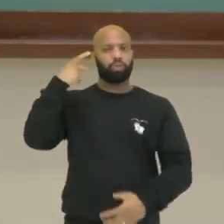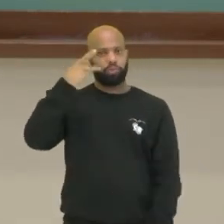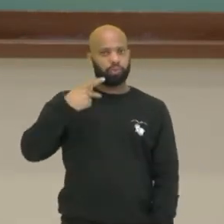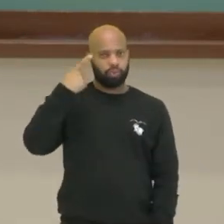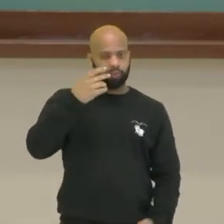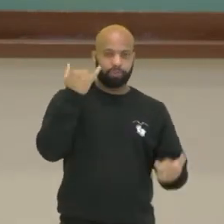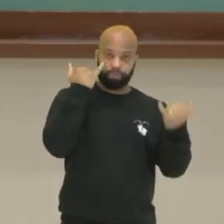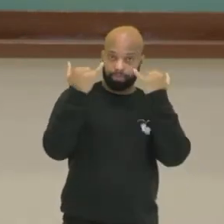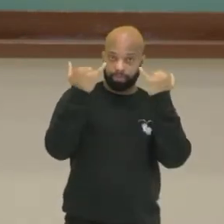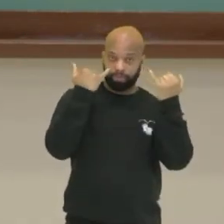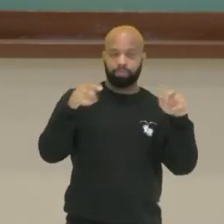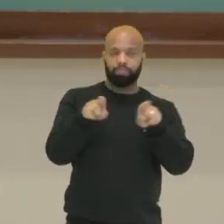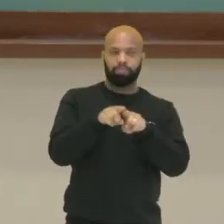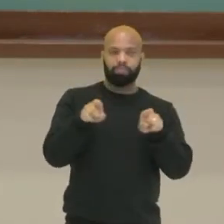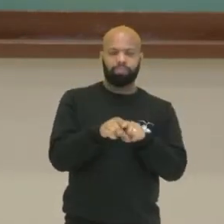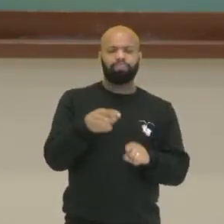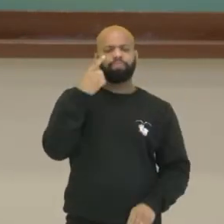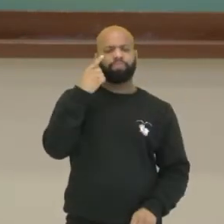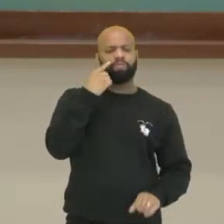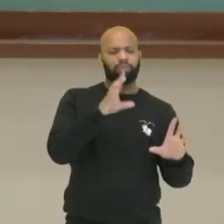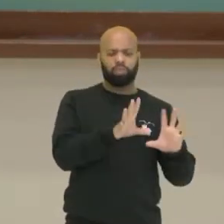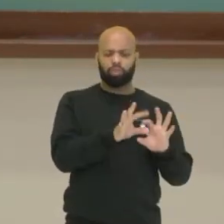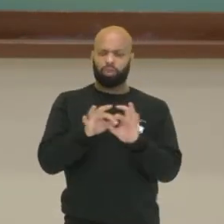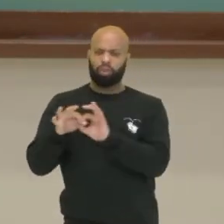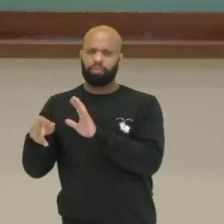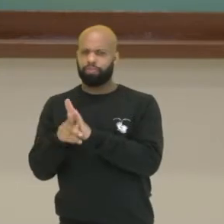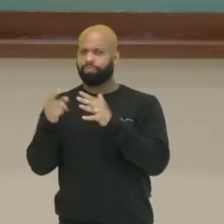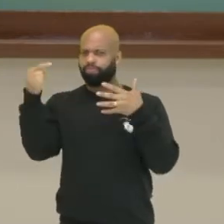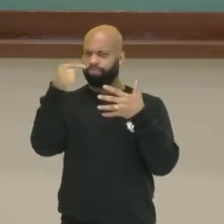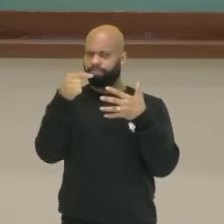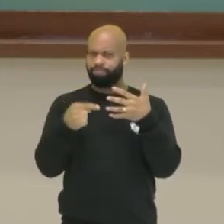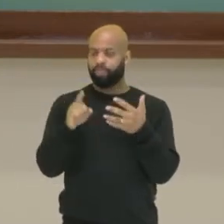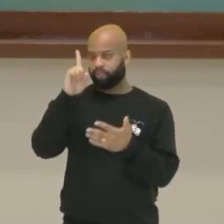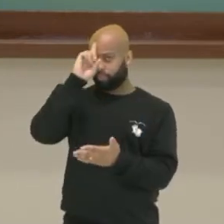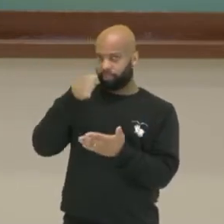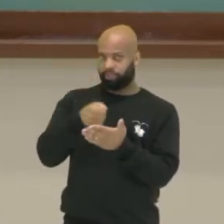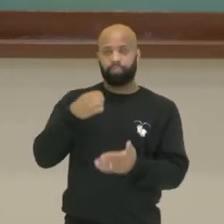e analisar a coerência entre os elementos de forma a tomar decisões